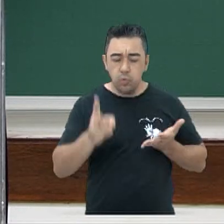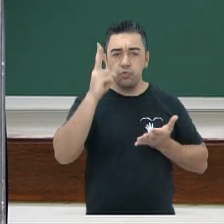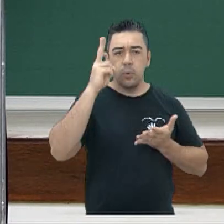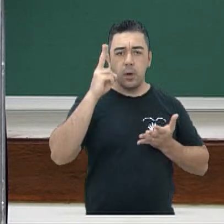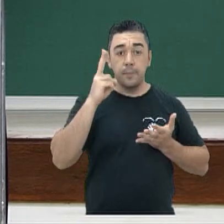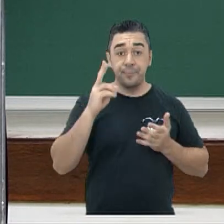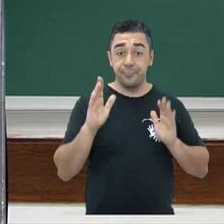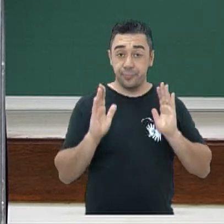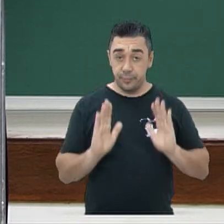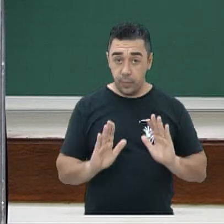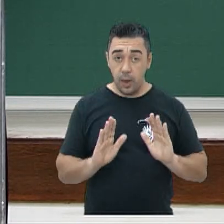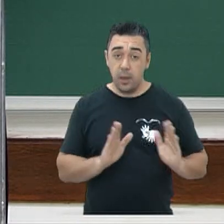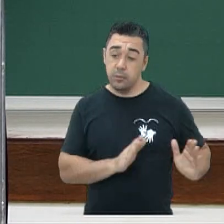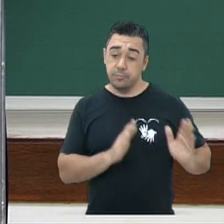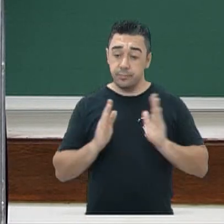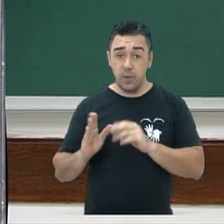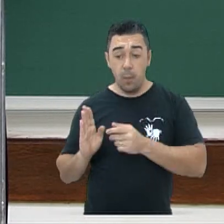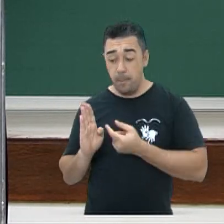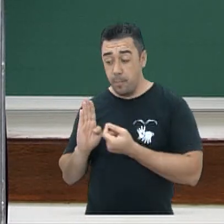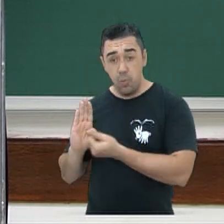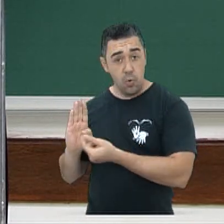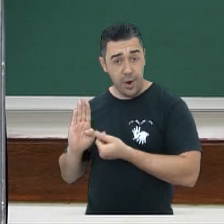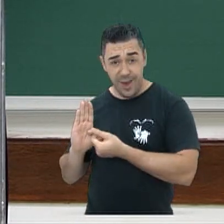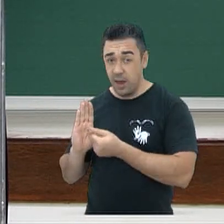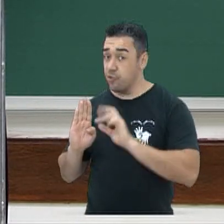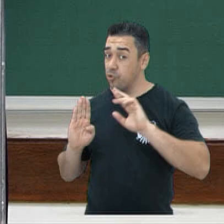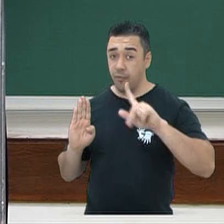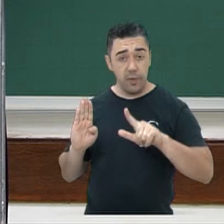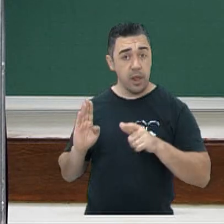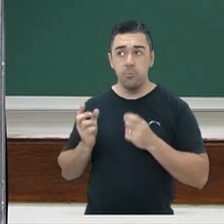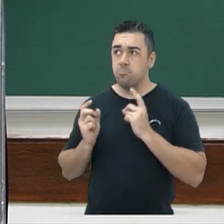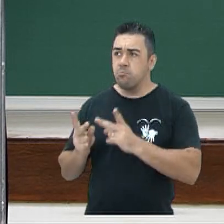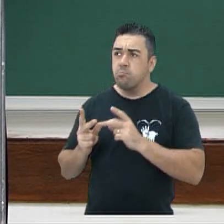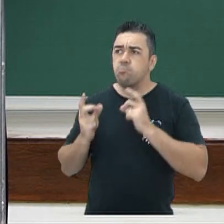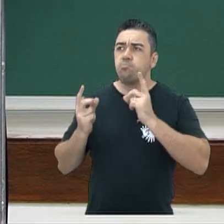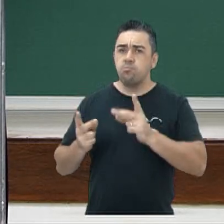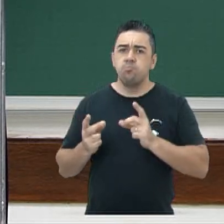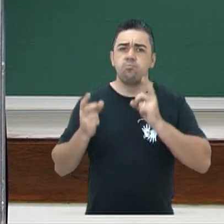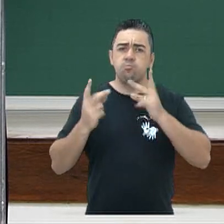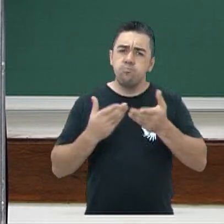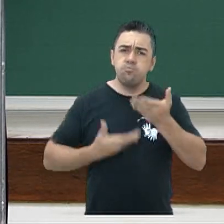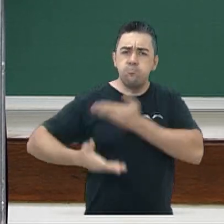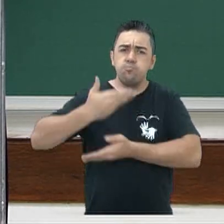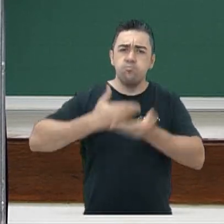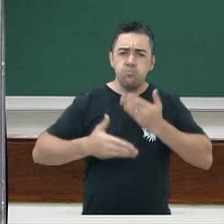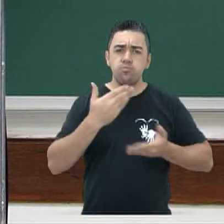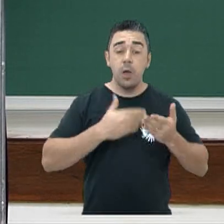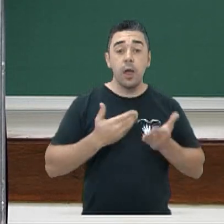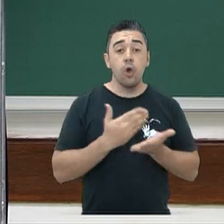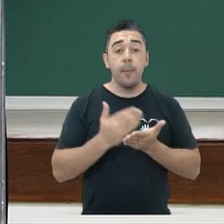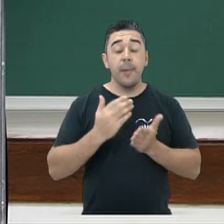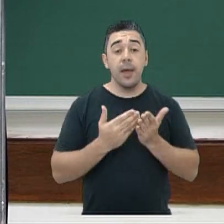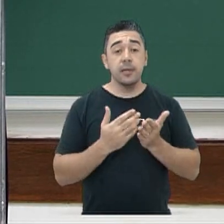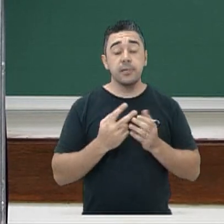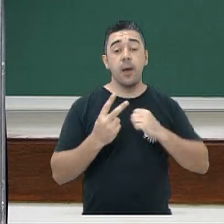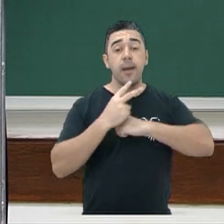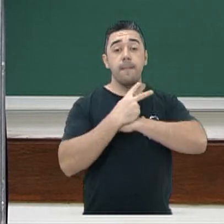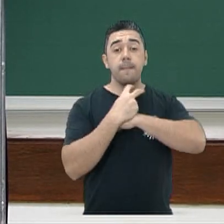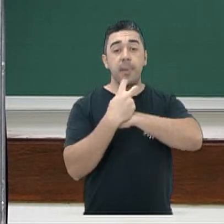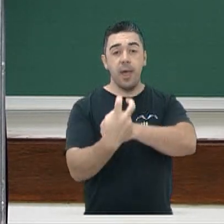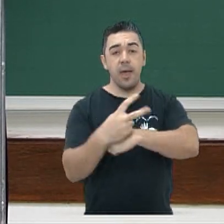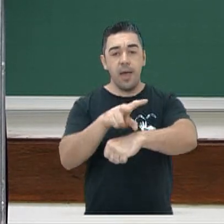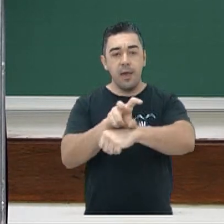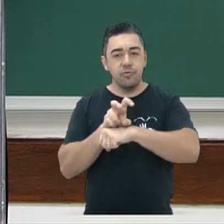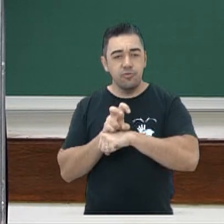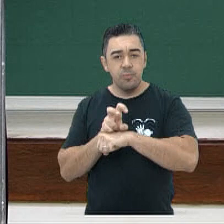não, o burguês tinha que correr atrás do seu dinheiro. Então o burguês vai começar a desenvolver no período medieval o empréstimo a juros,